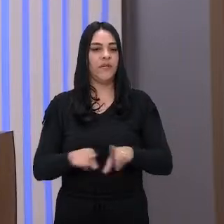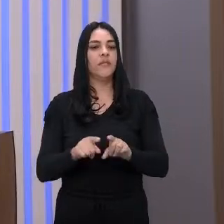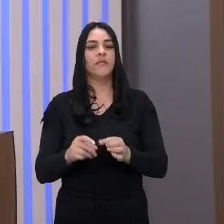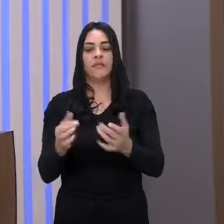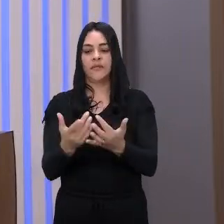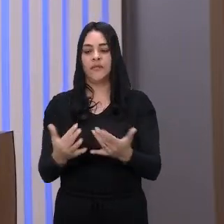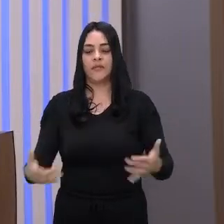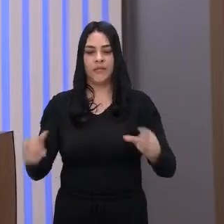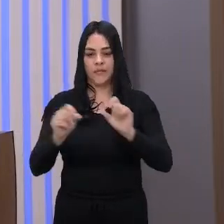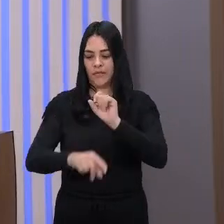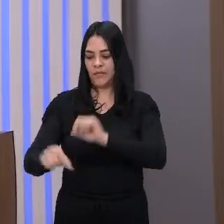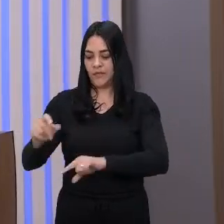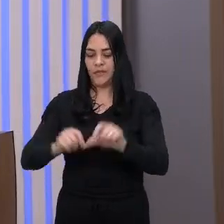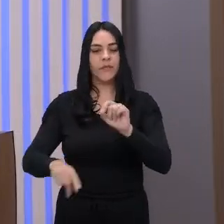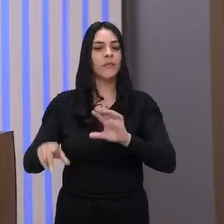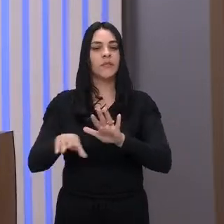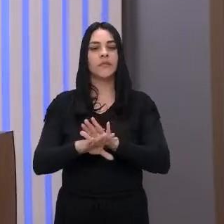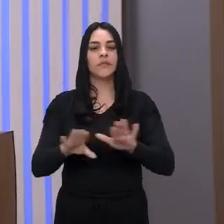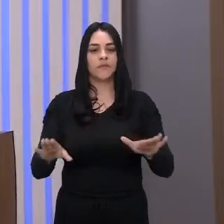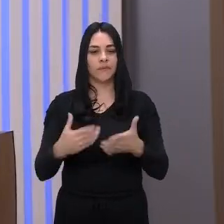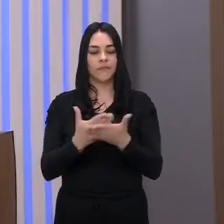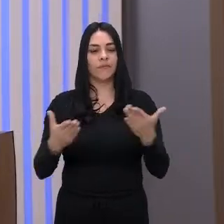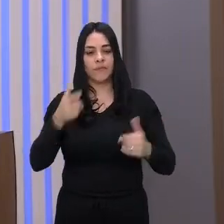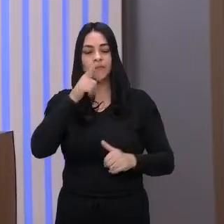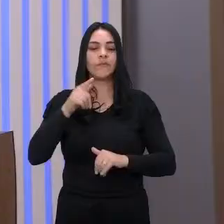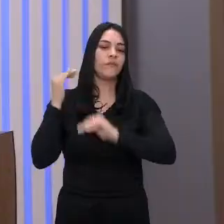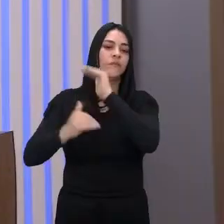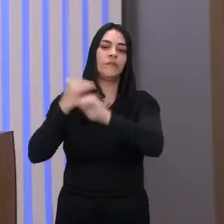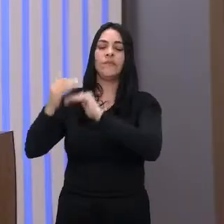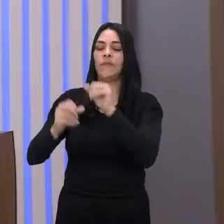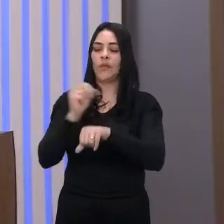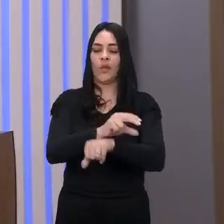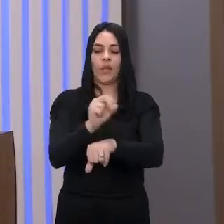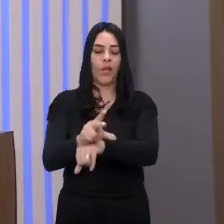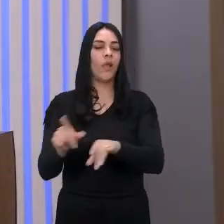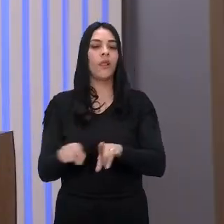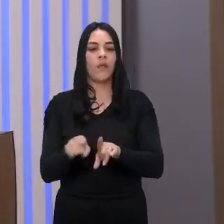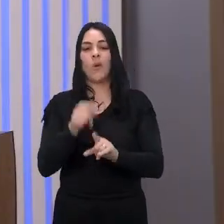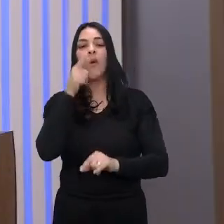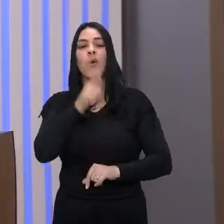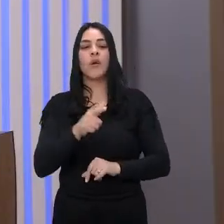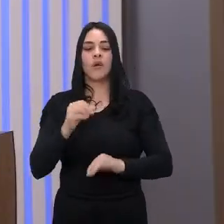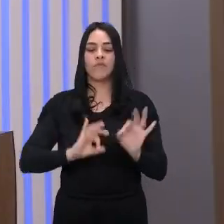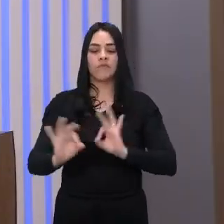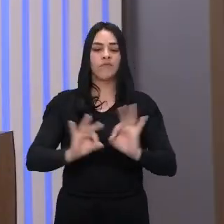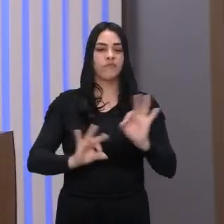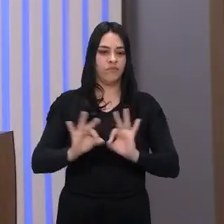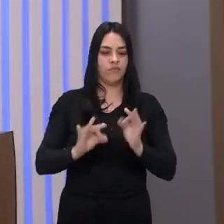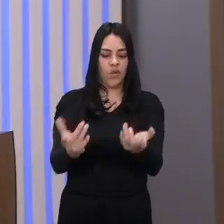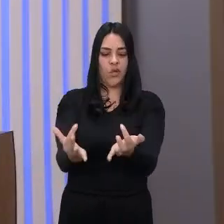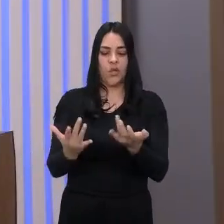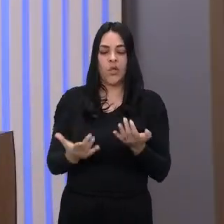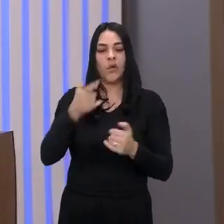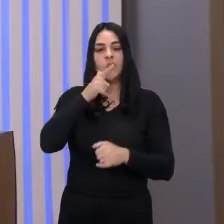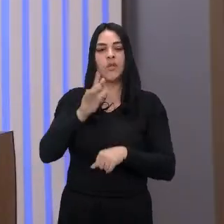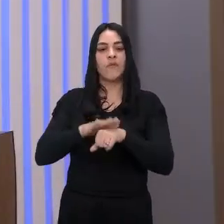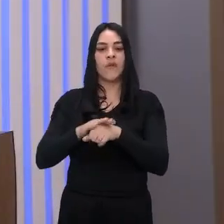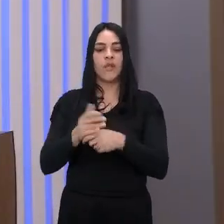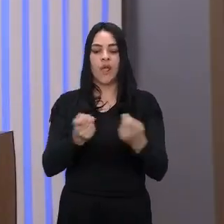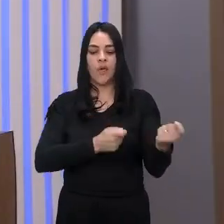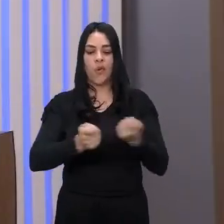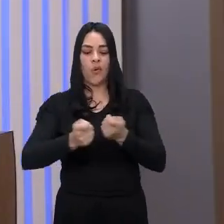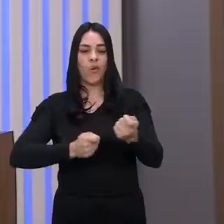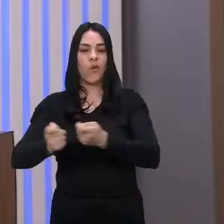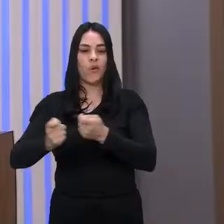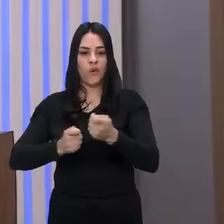que vinha da composteira, eles conseguiam produzir um biofertilizante, e aí conseguiam, na horta, fazer um controle